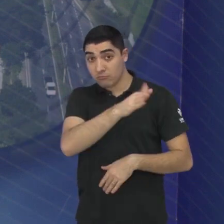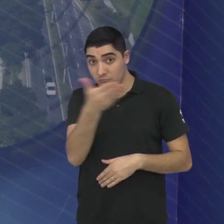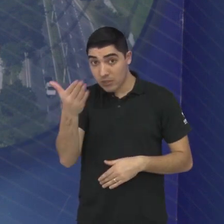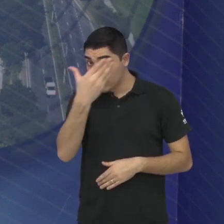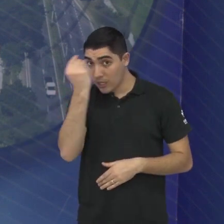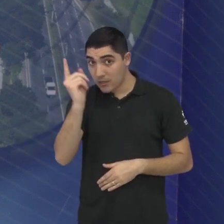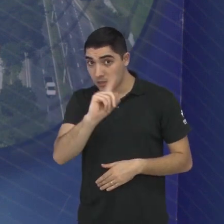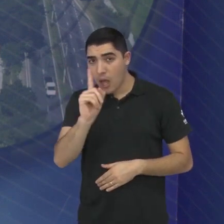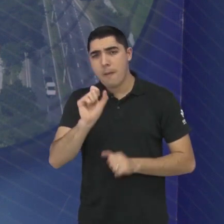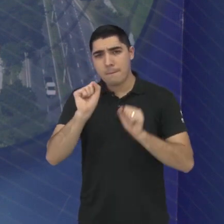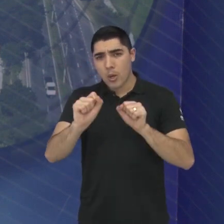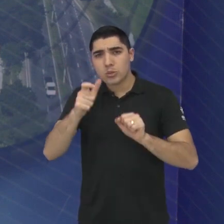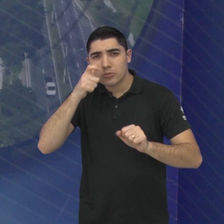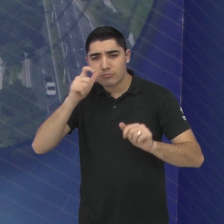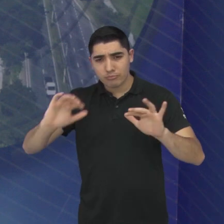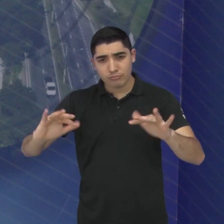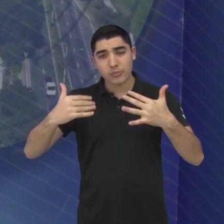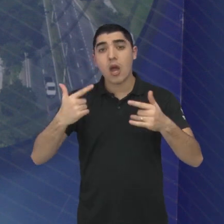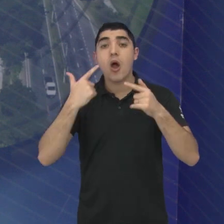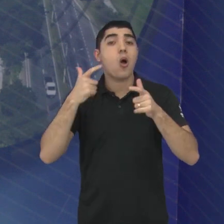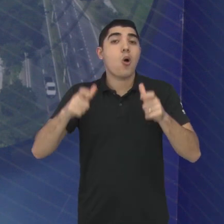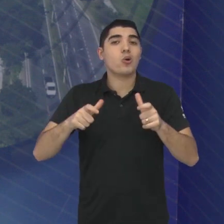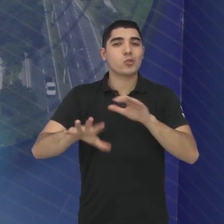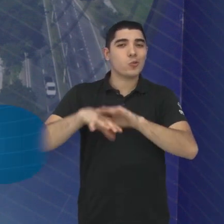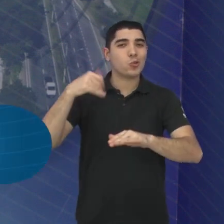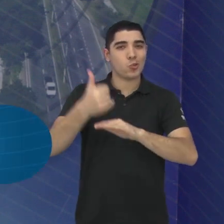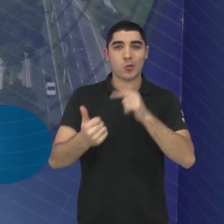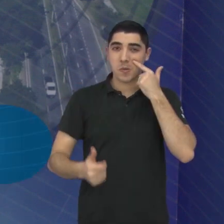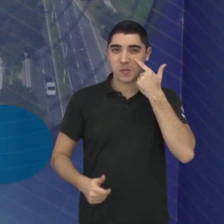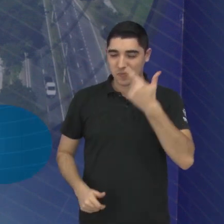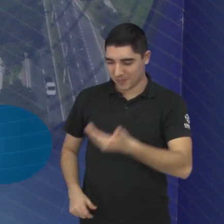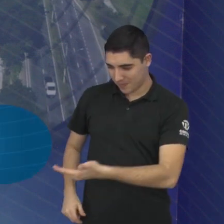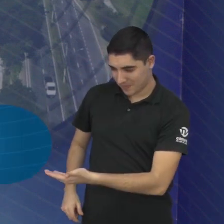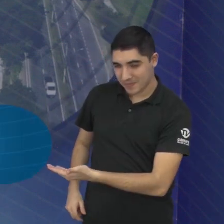fica por aqui. Não se esqueça que vocês podem nos acompanhar pelo